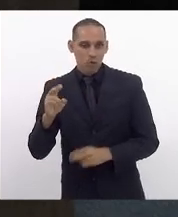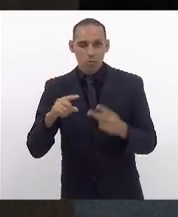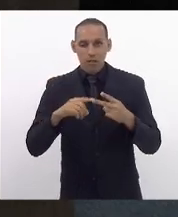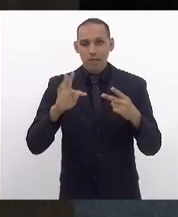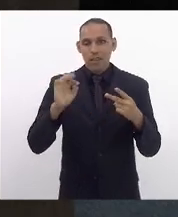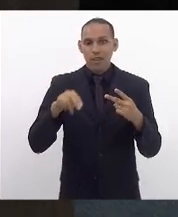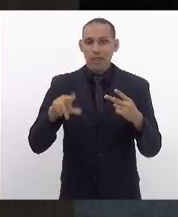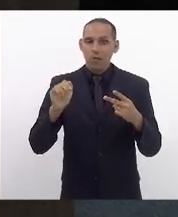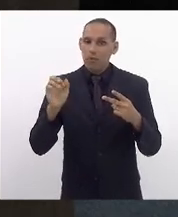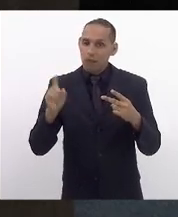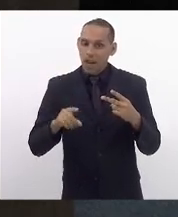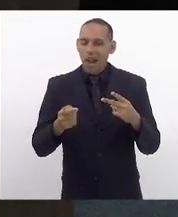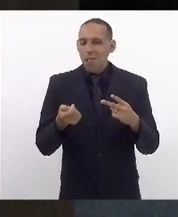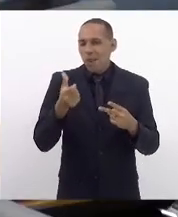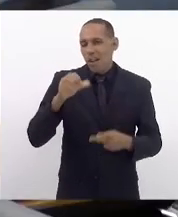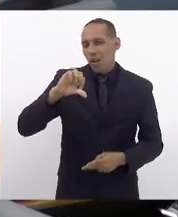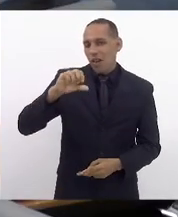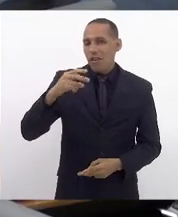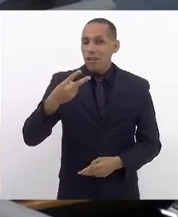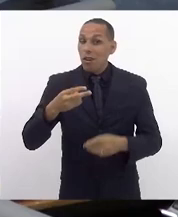a 92 municípios.